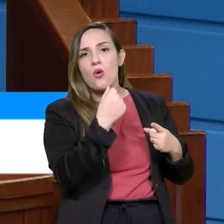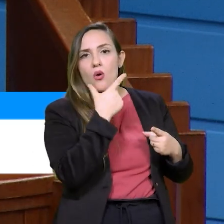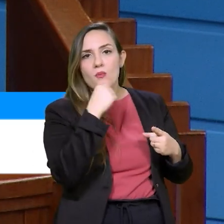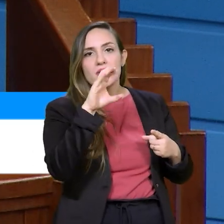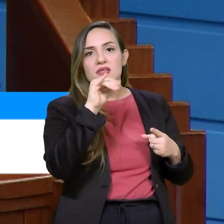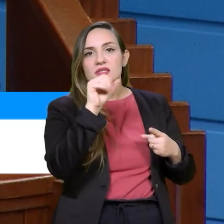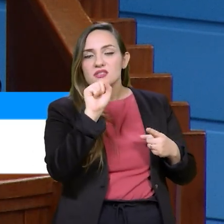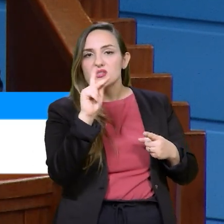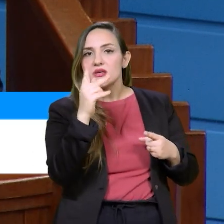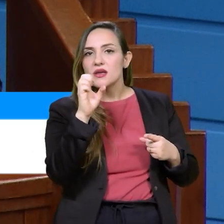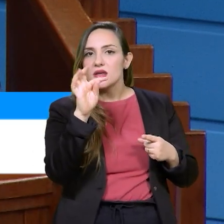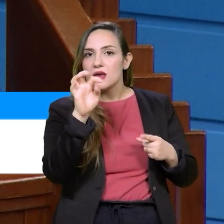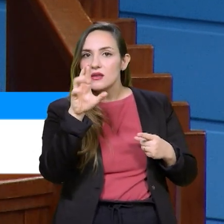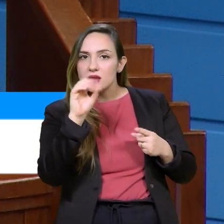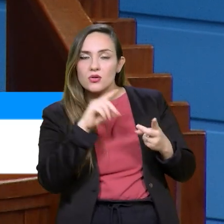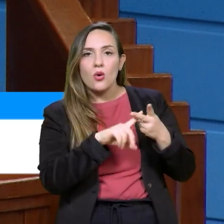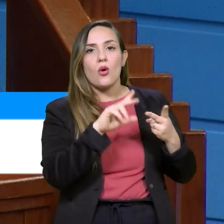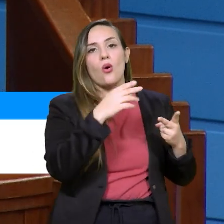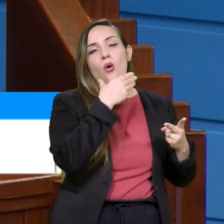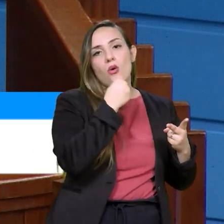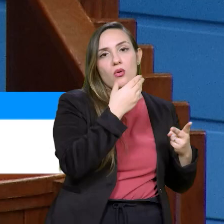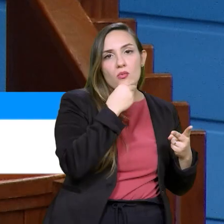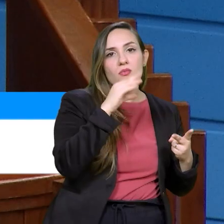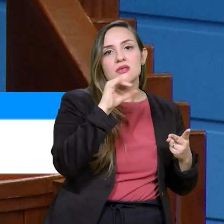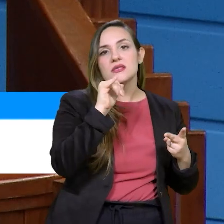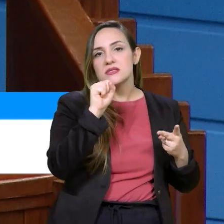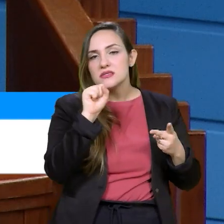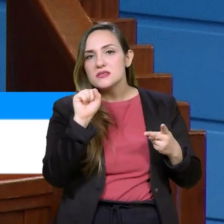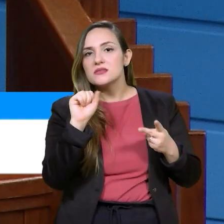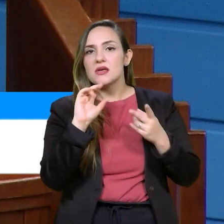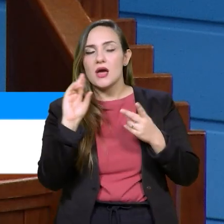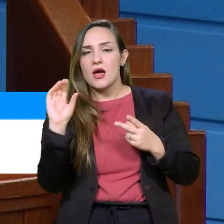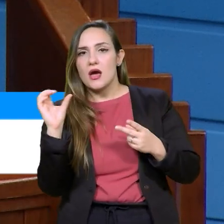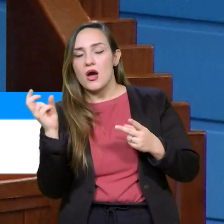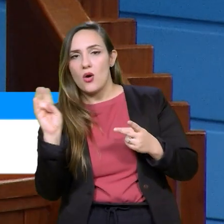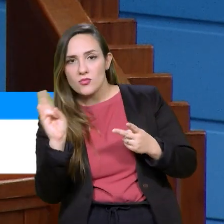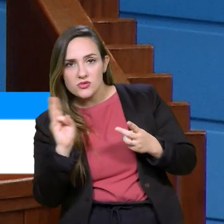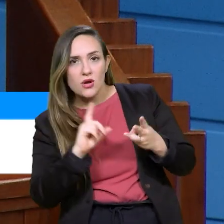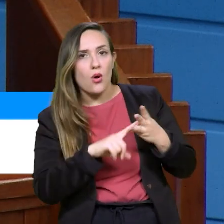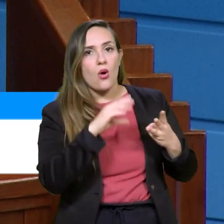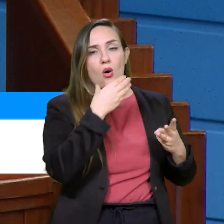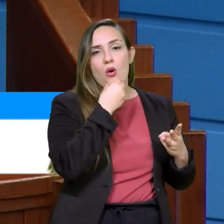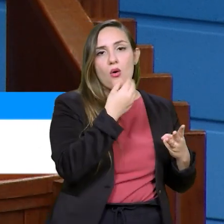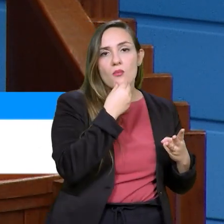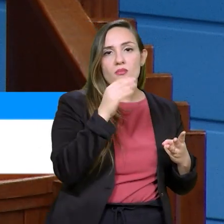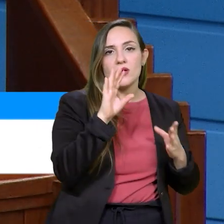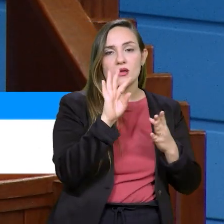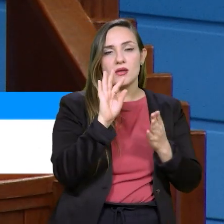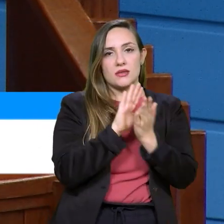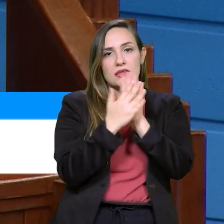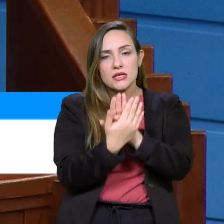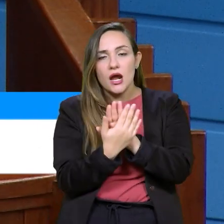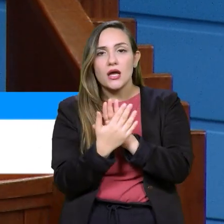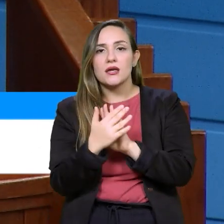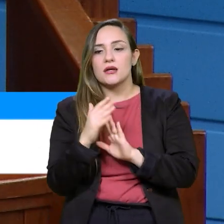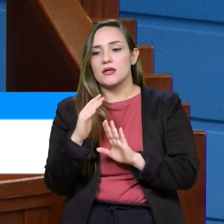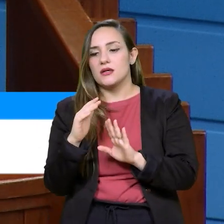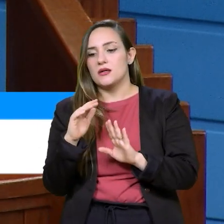opções. Homem cisgênero hétero, homem cisgênero homossexual, homem cisgênero bissexual, homem